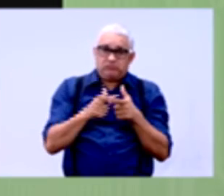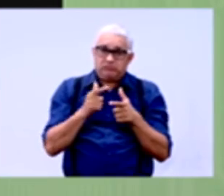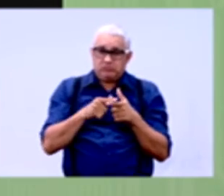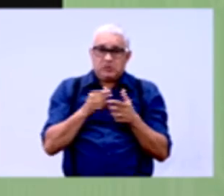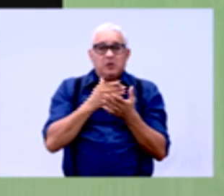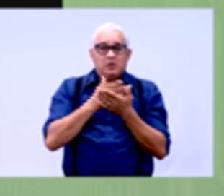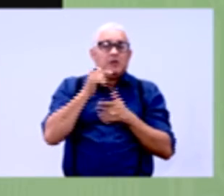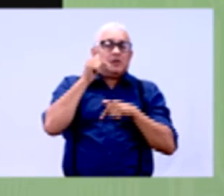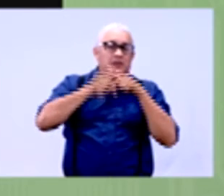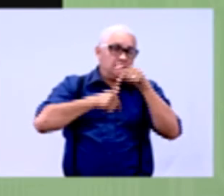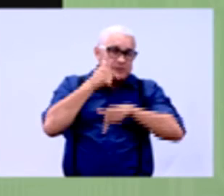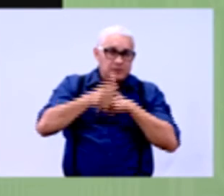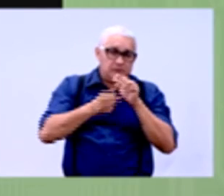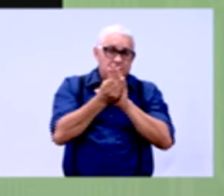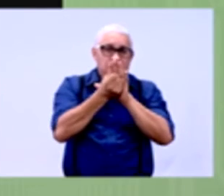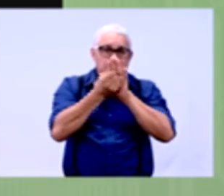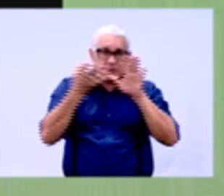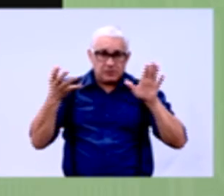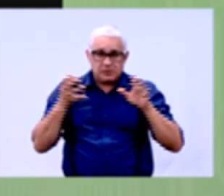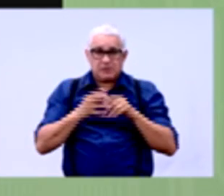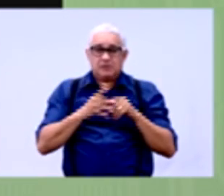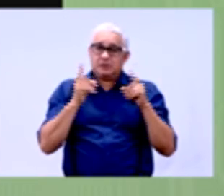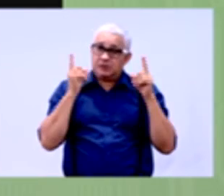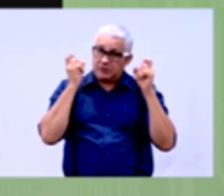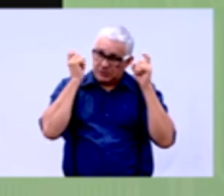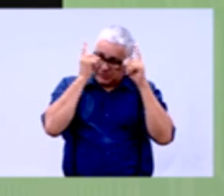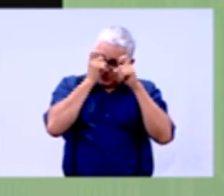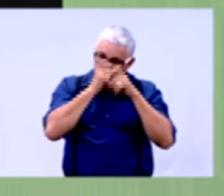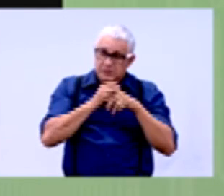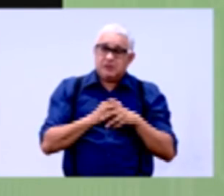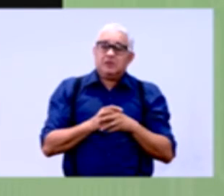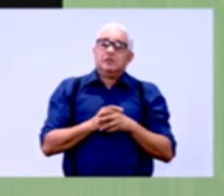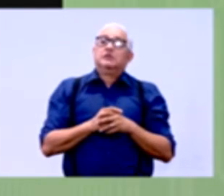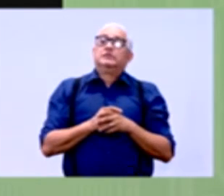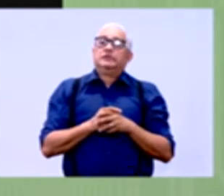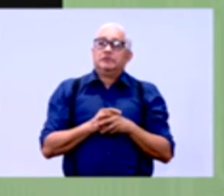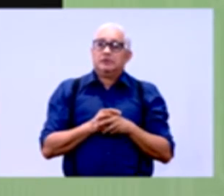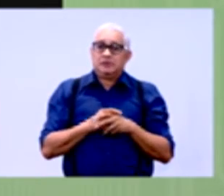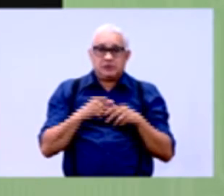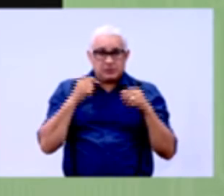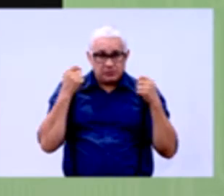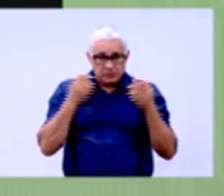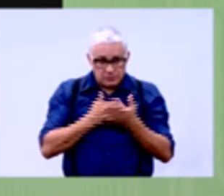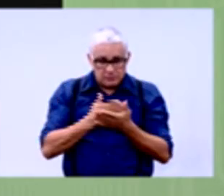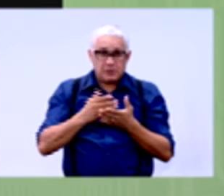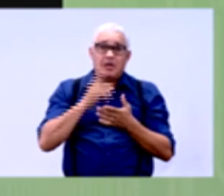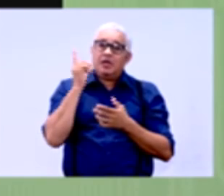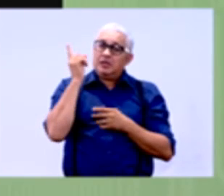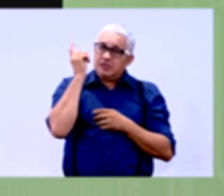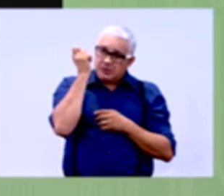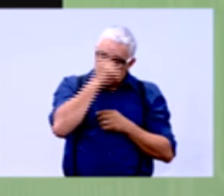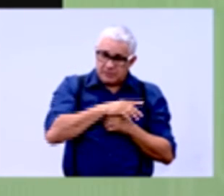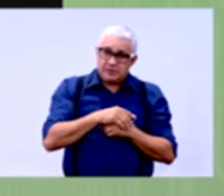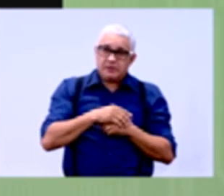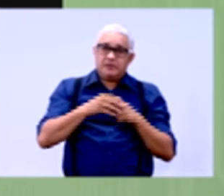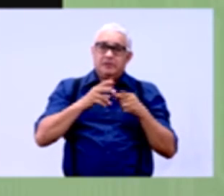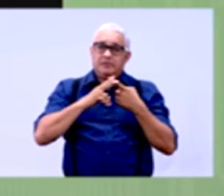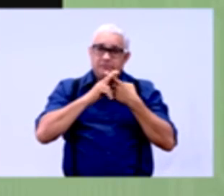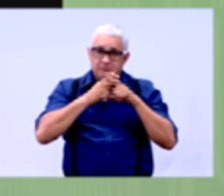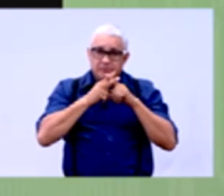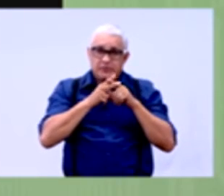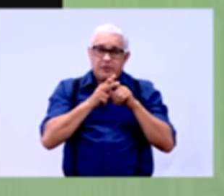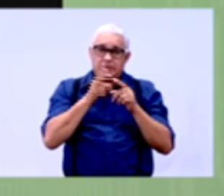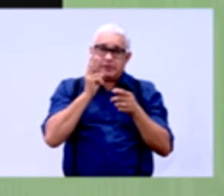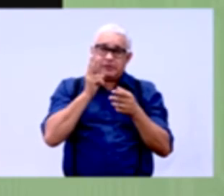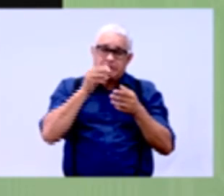a trabalhar com uma aplicação de uma complexidade maior, então começa a ficar difícil de dar manutenção nessa